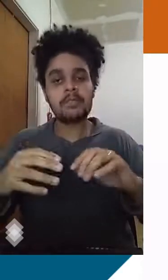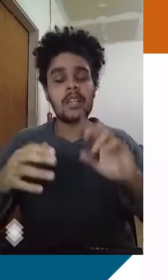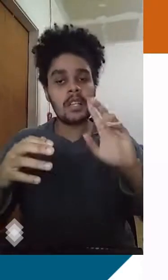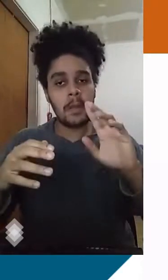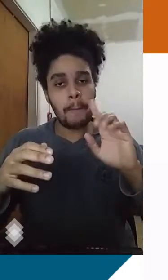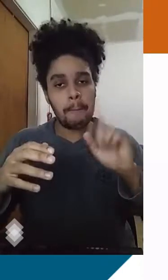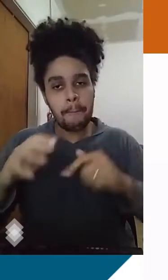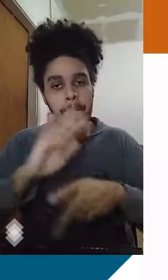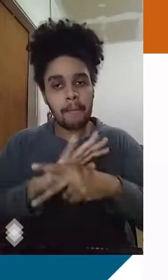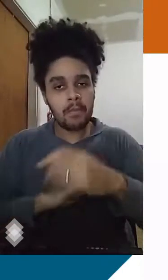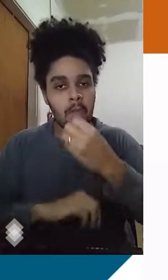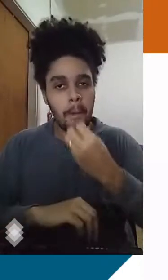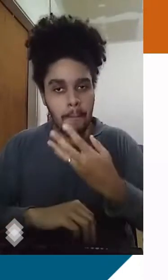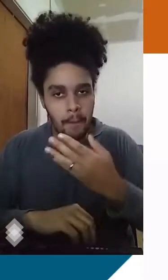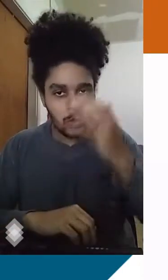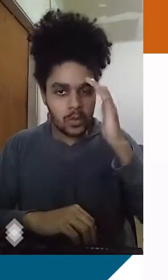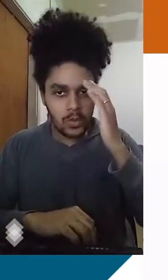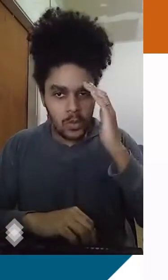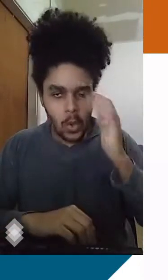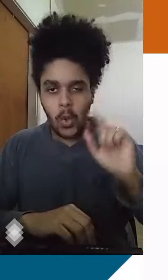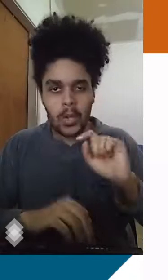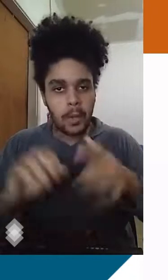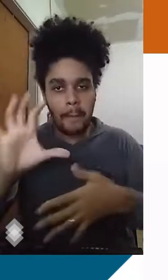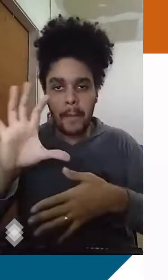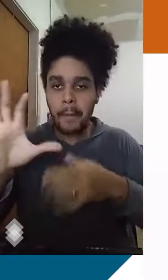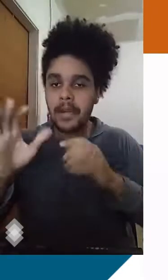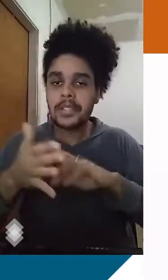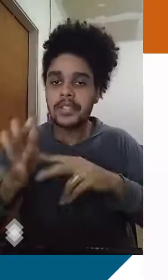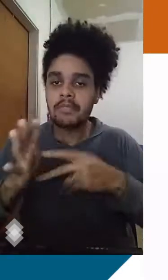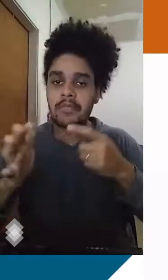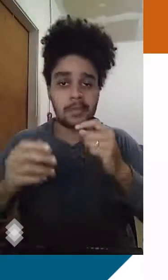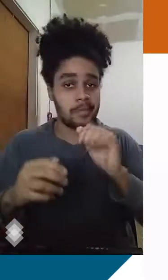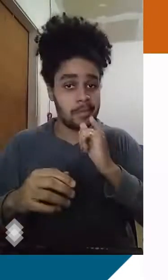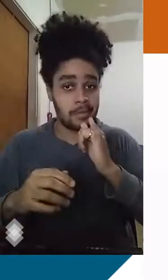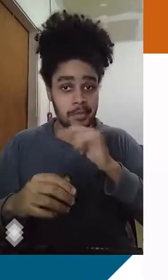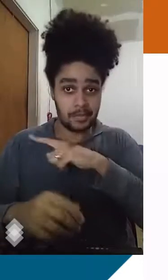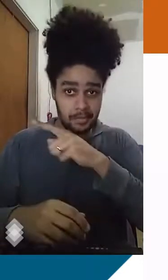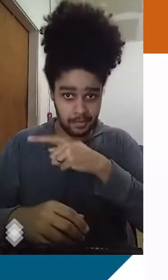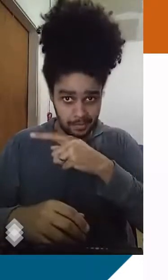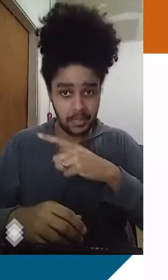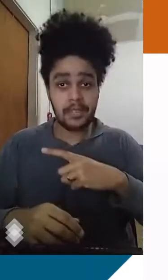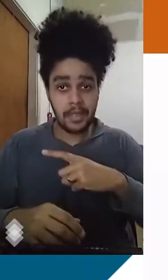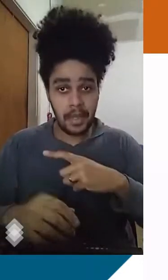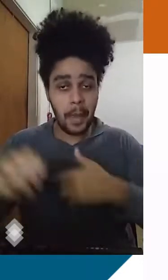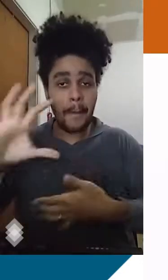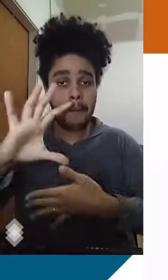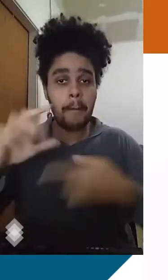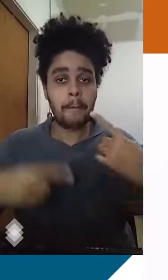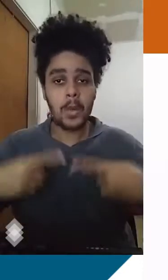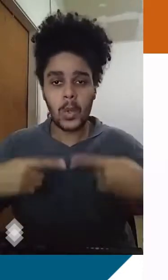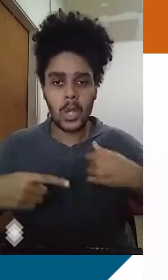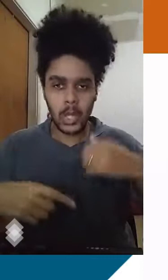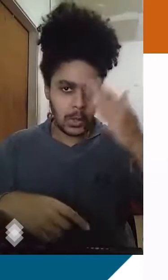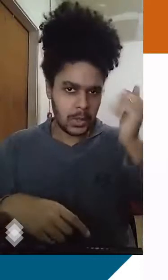uma boa interpretação do que esse mapa quer dizer pra gente. Aqui, por exemplo, a gente tem um mapa político, né? E basicamente eu